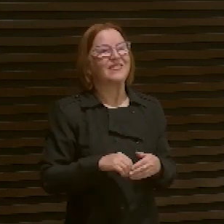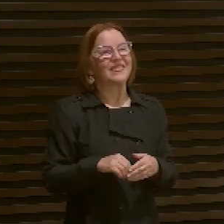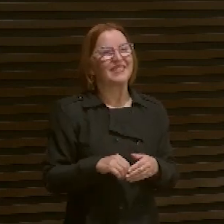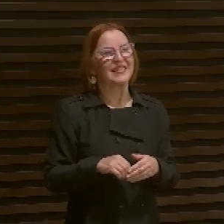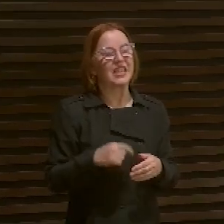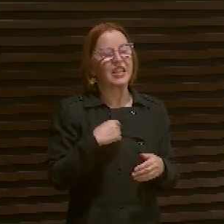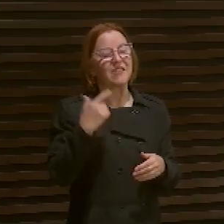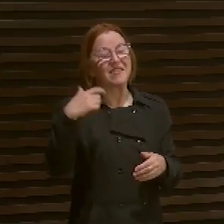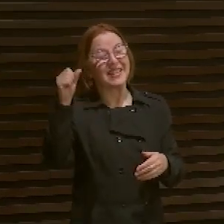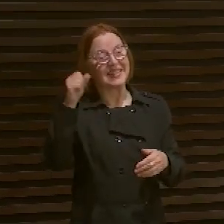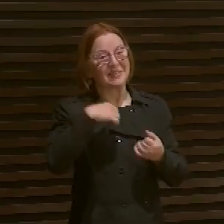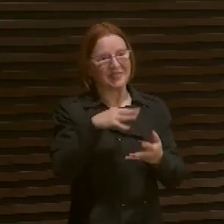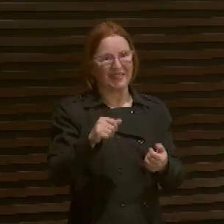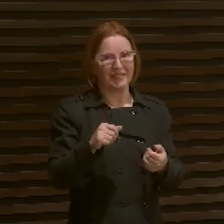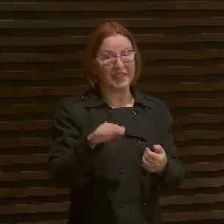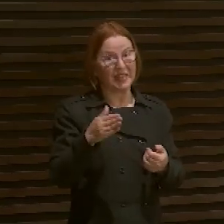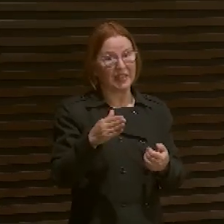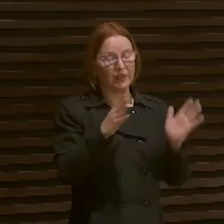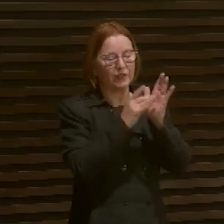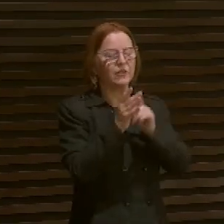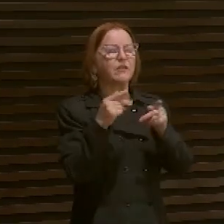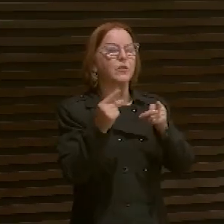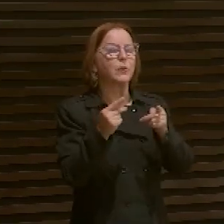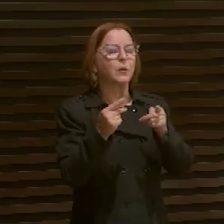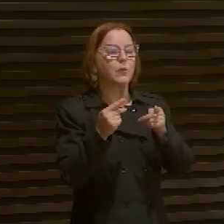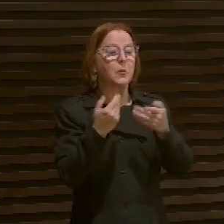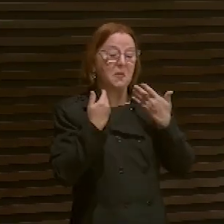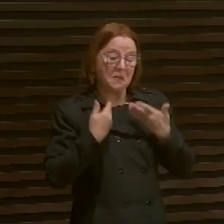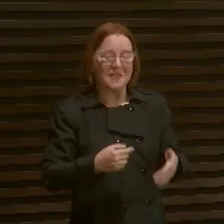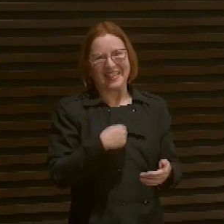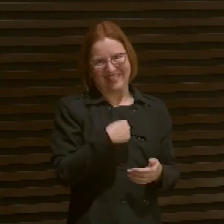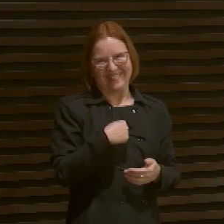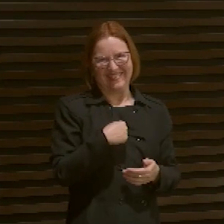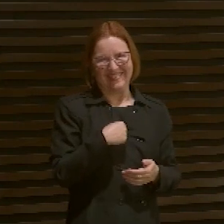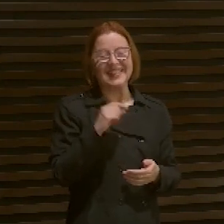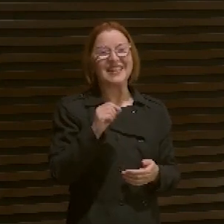diz, sou eu. Sou eu quem? O eu sou.